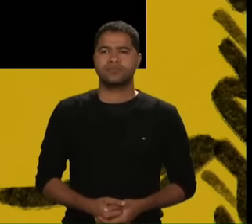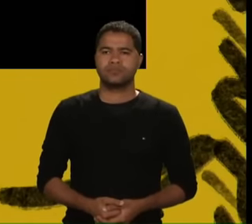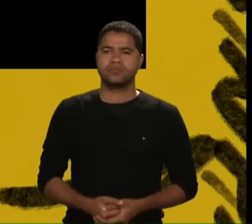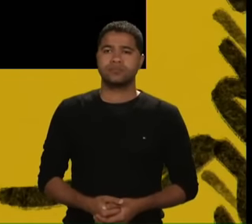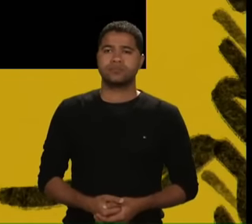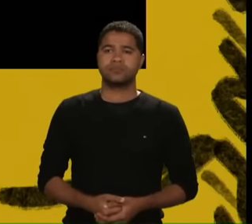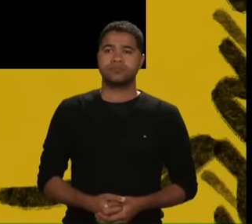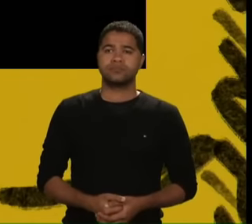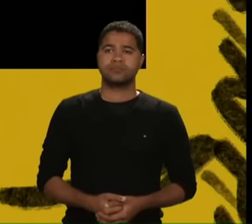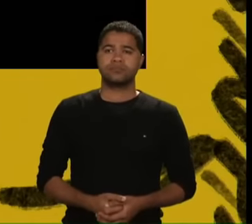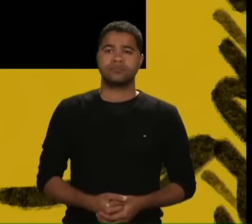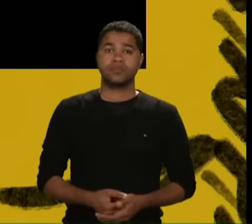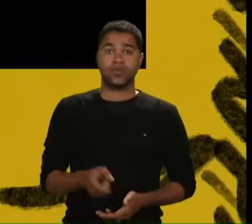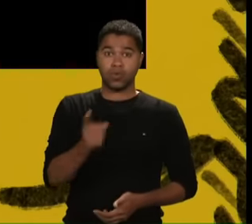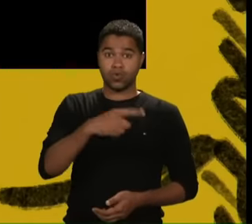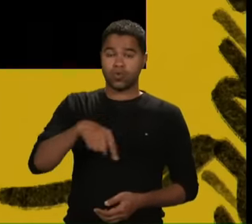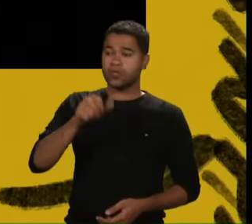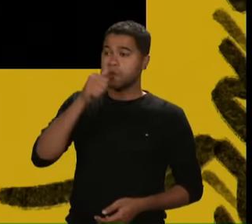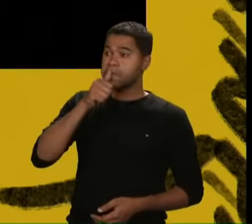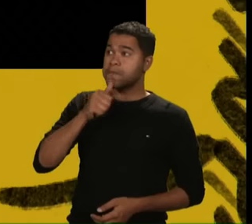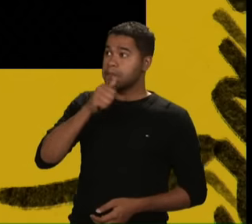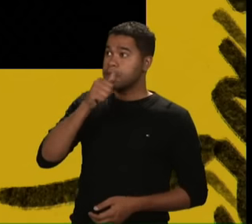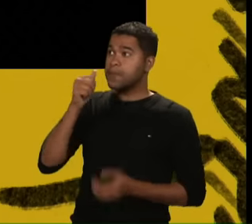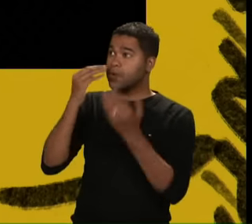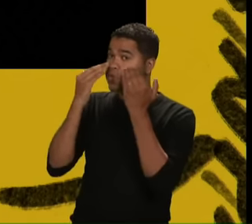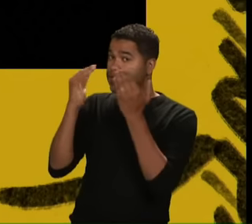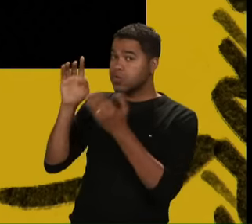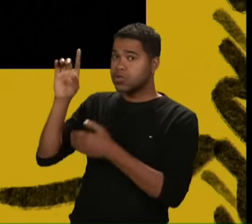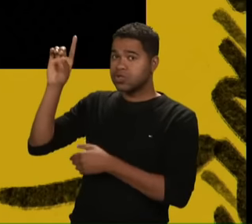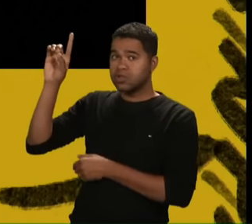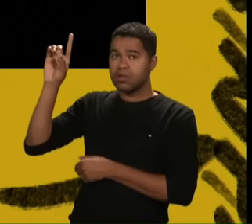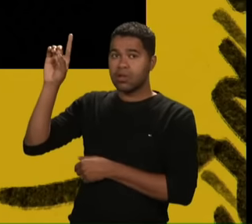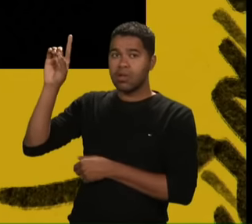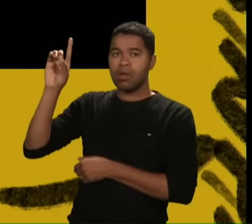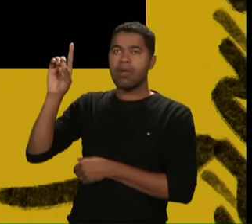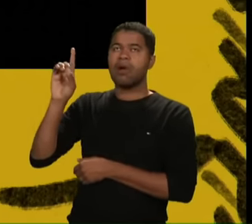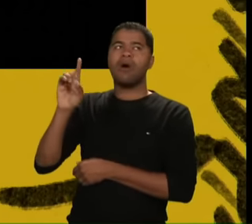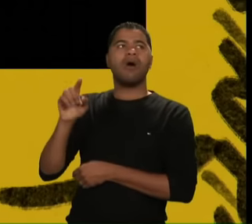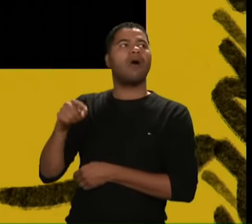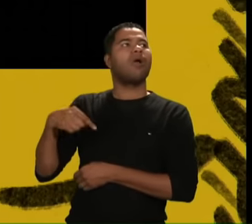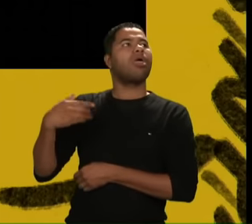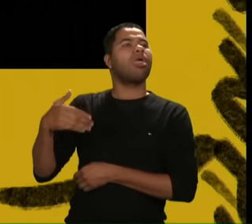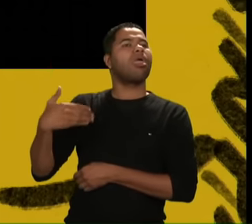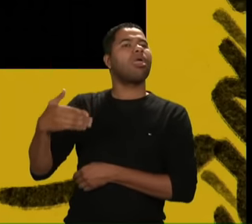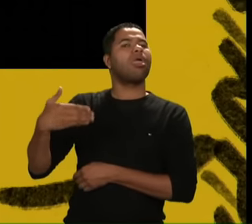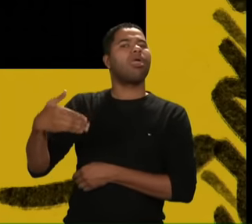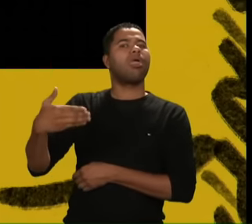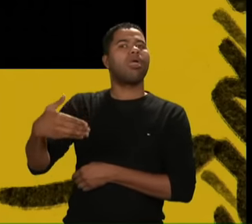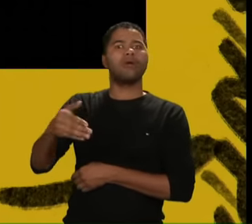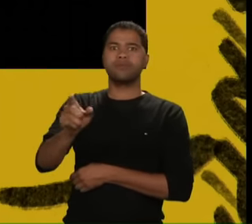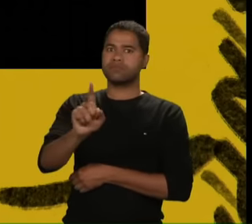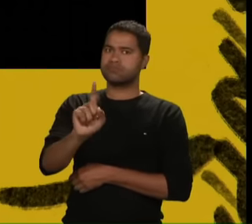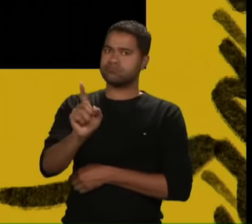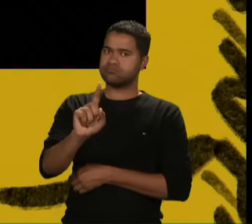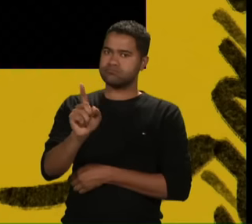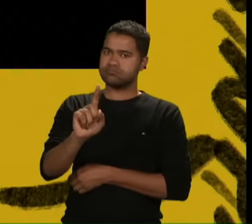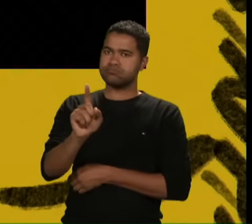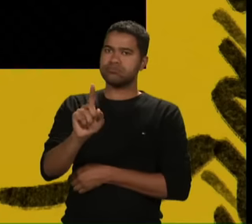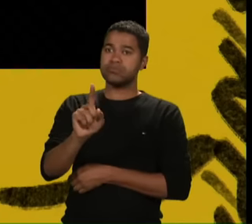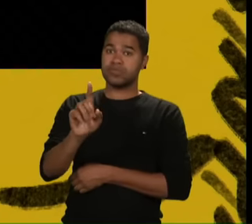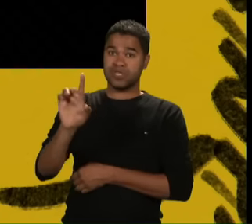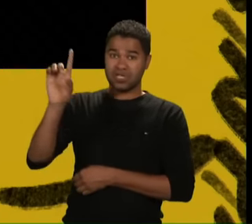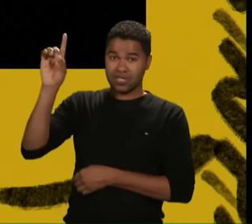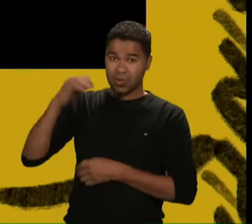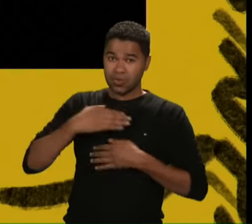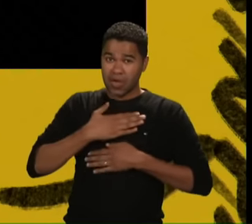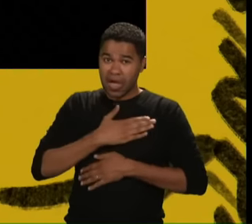4. Quando a Deus fizeres algum voto, não tardes em cumpri-lo, porque não se